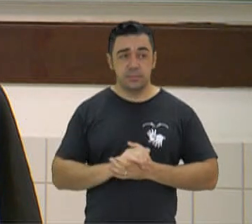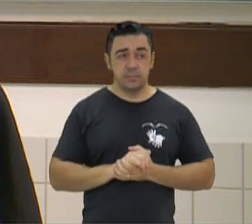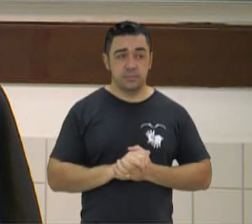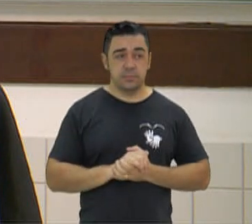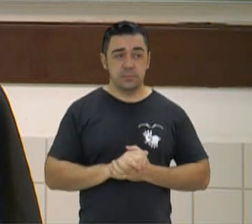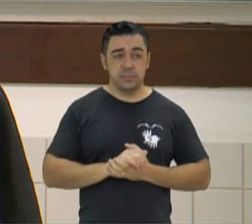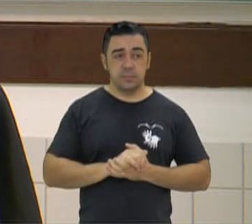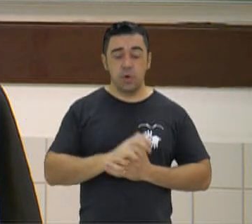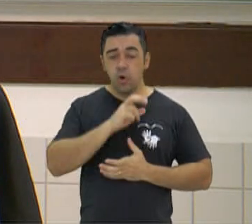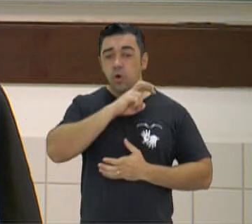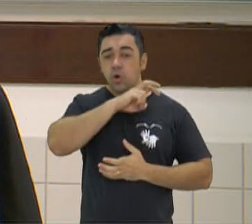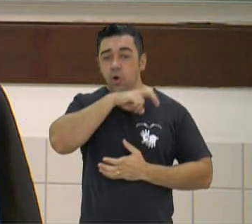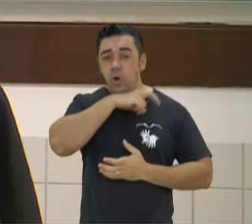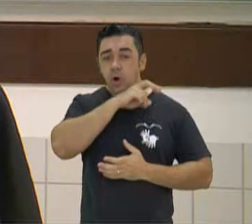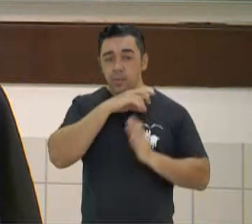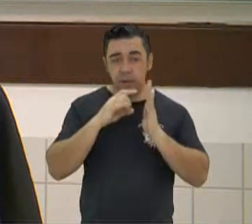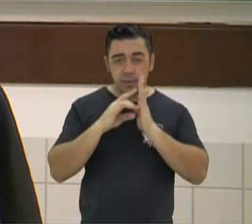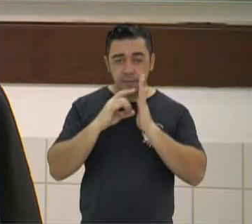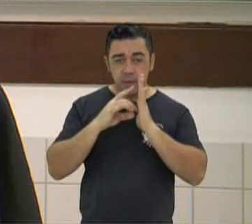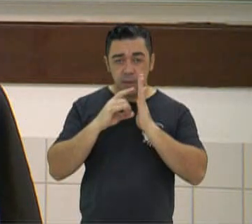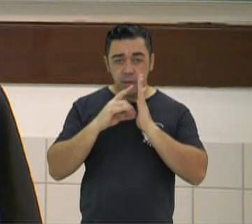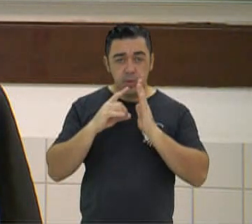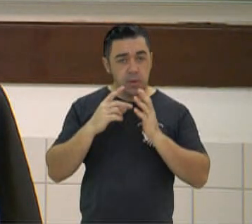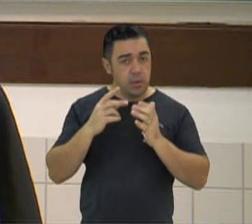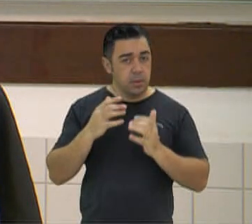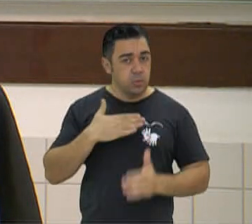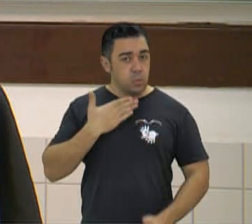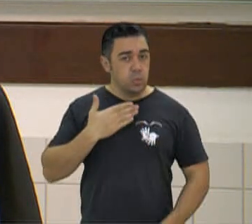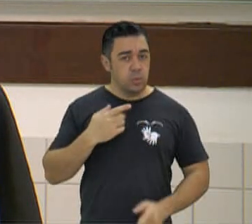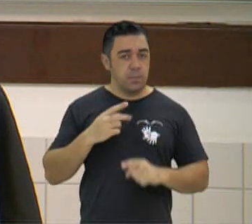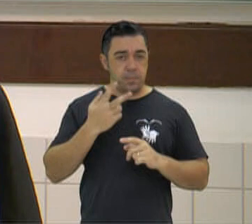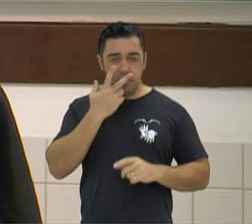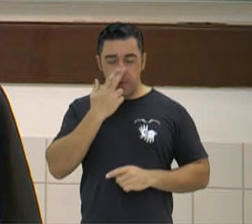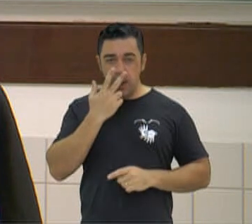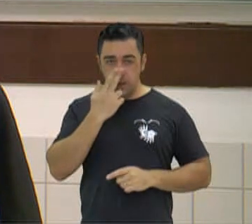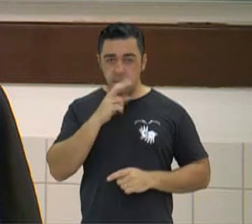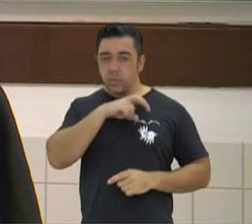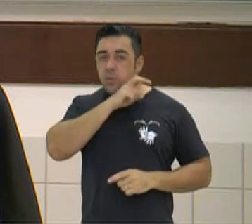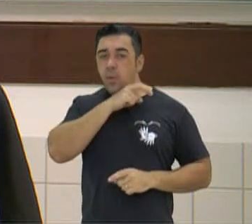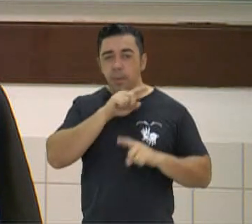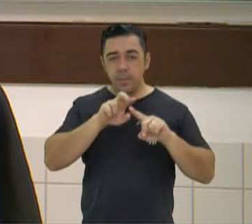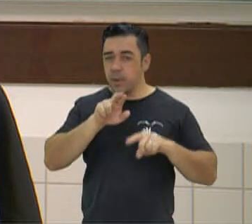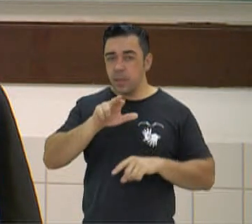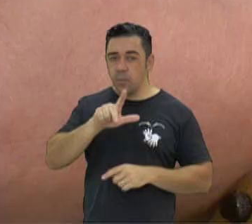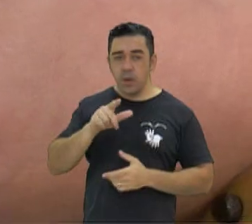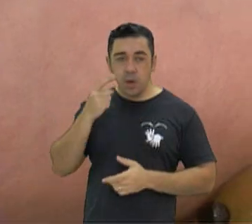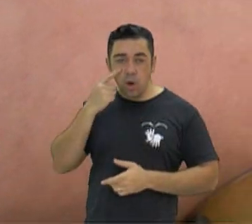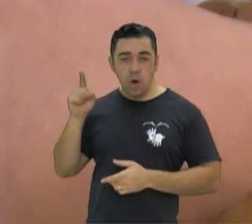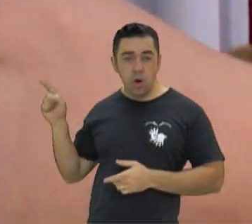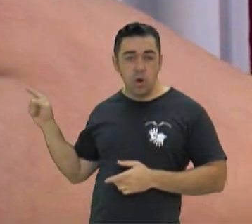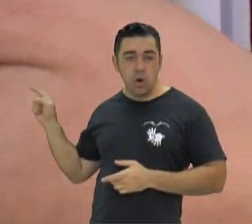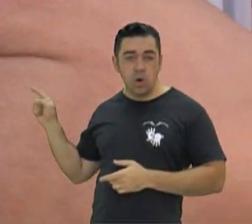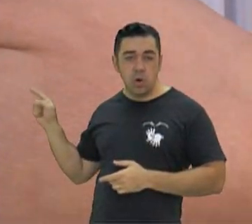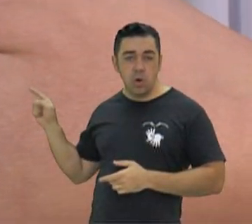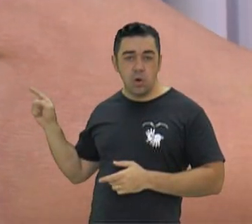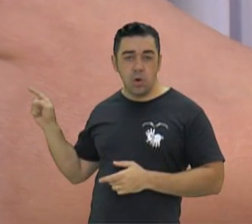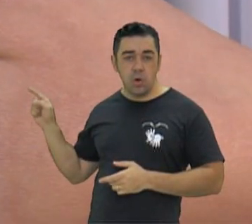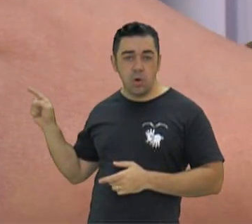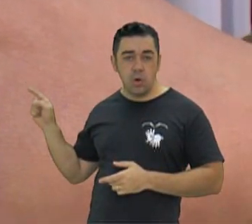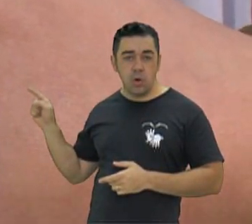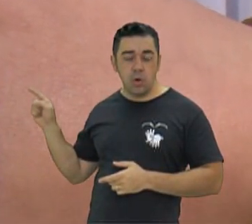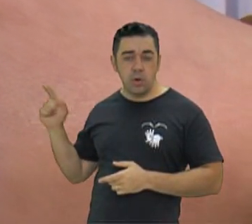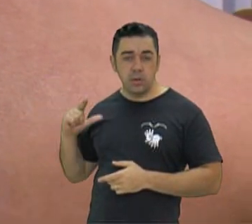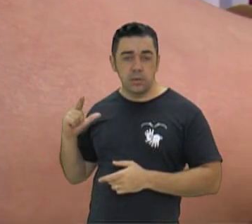lagarto, se vocês olharem, até parece uma cobra, até assusta a gente. Mas aqui atrás, ó, tem um par